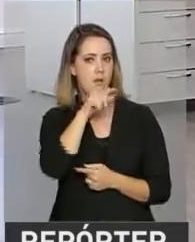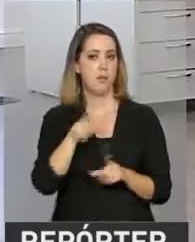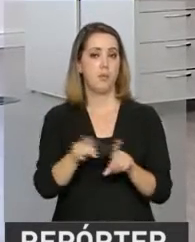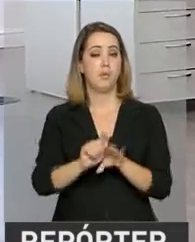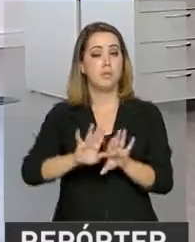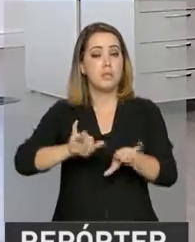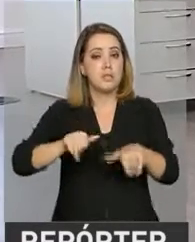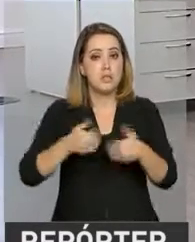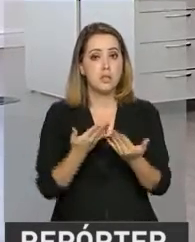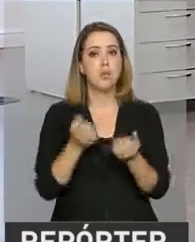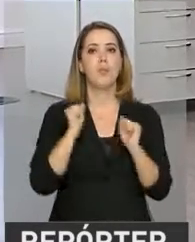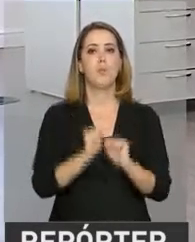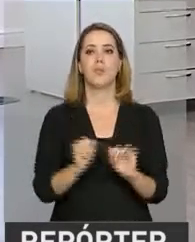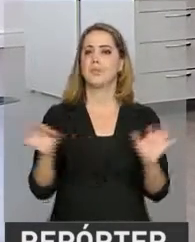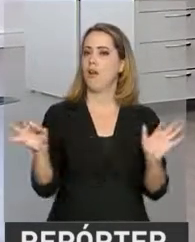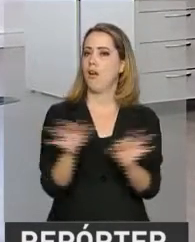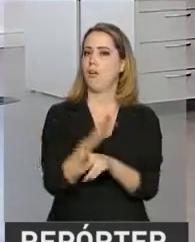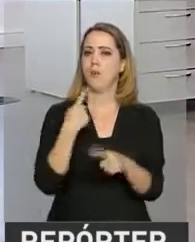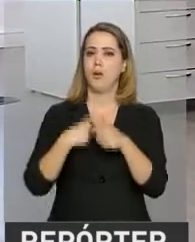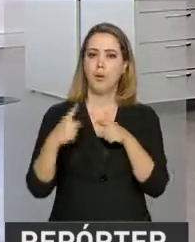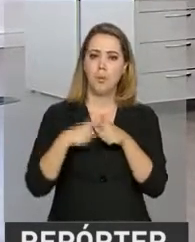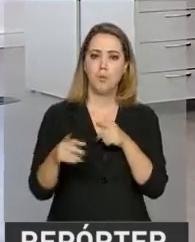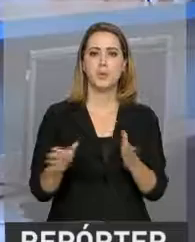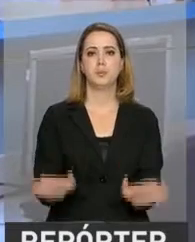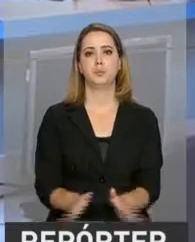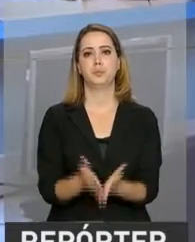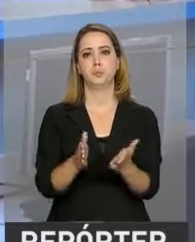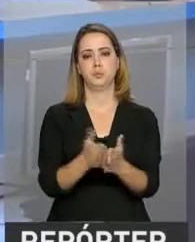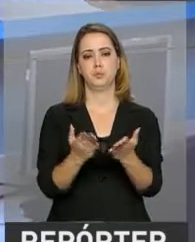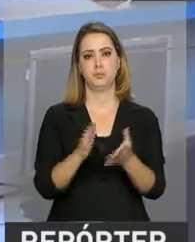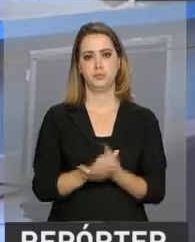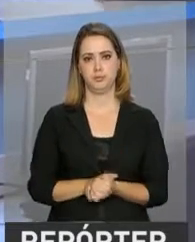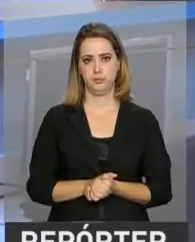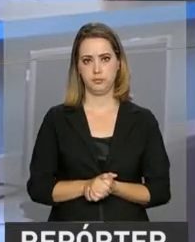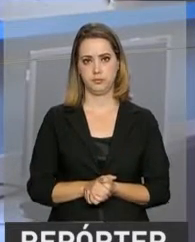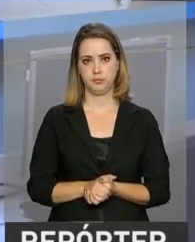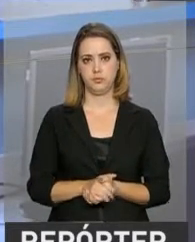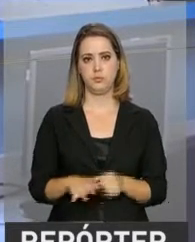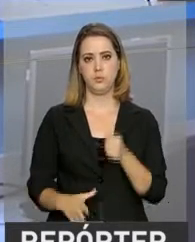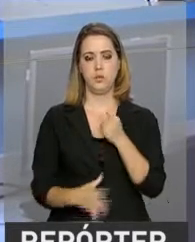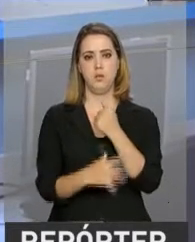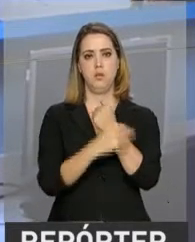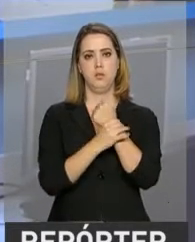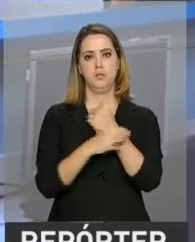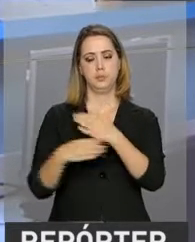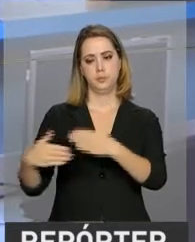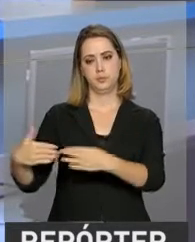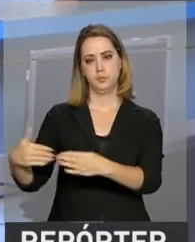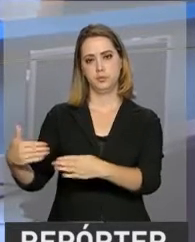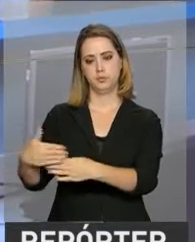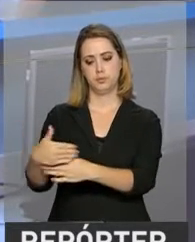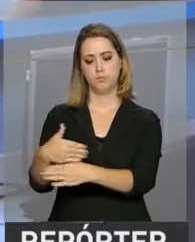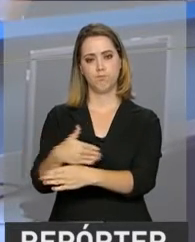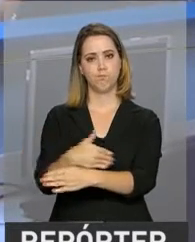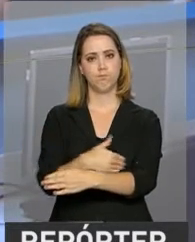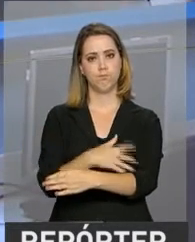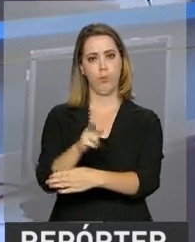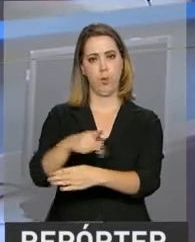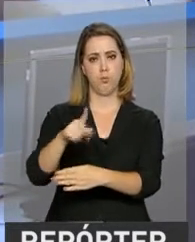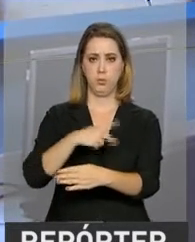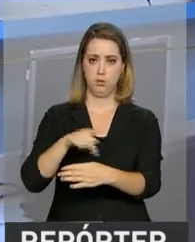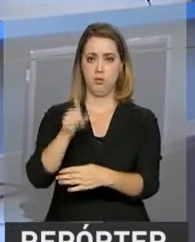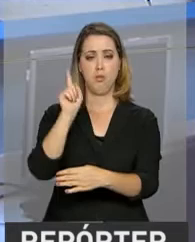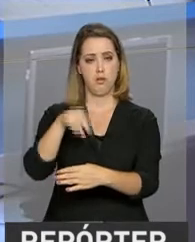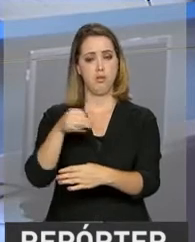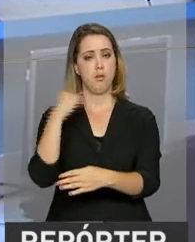consigam interromper um ciclo intergeracional de pobreza. A segurança nas fronteiras é estratégica para inibir